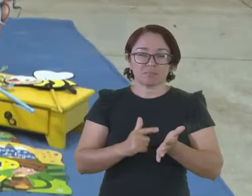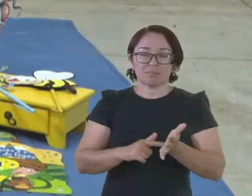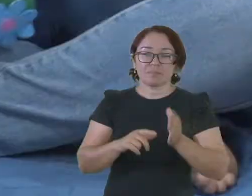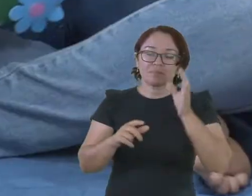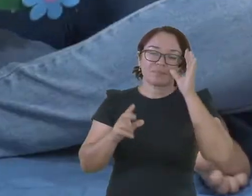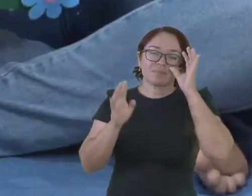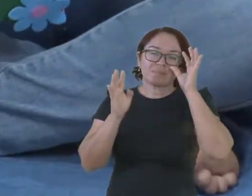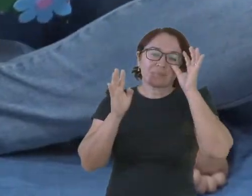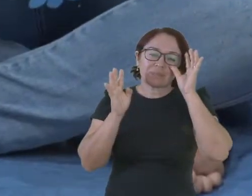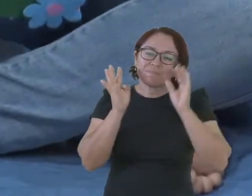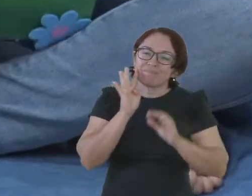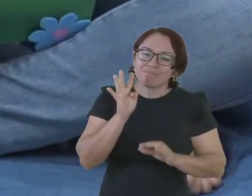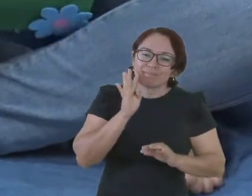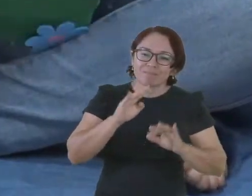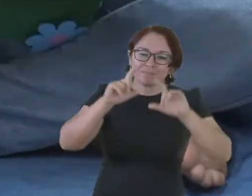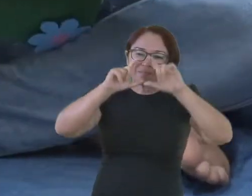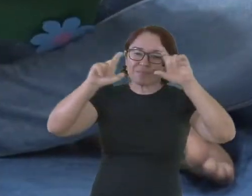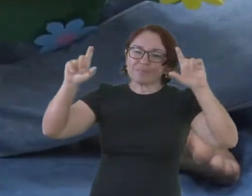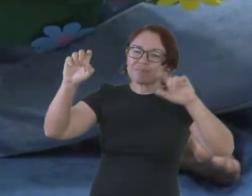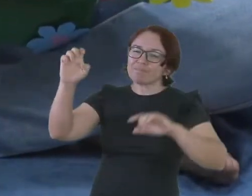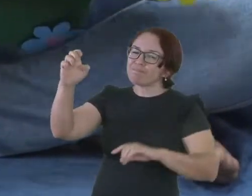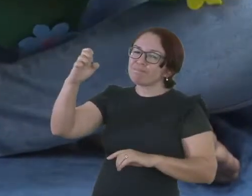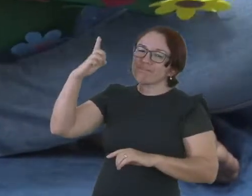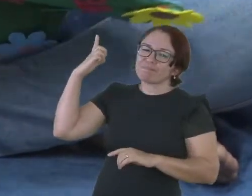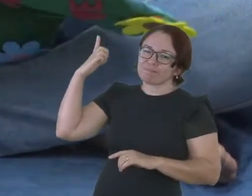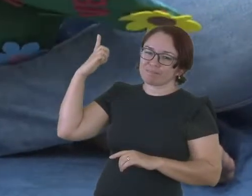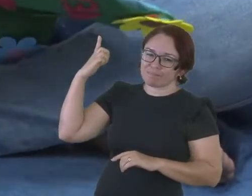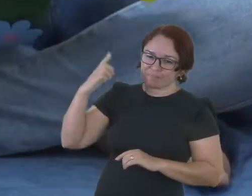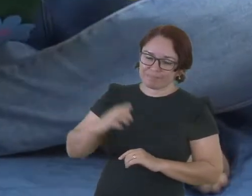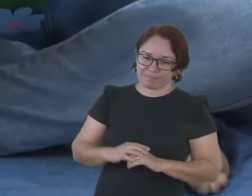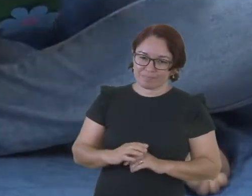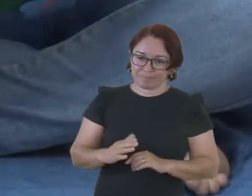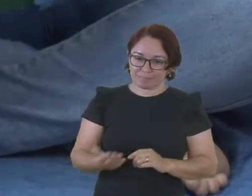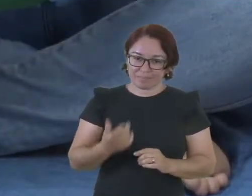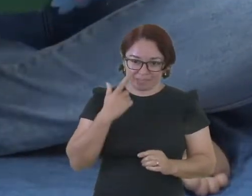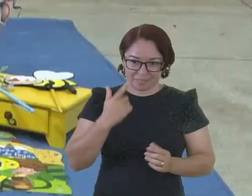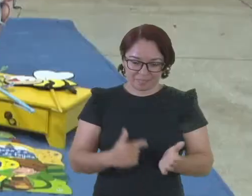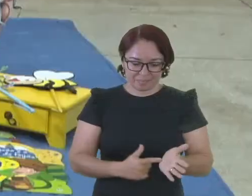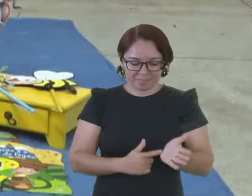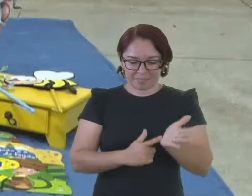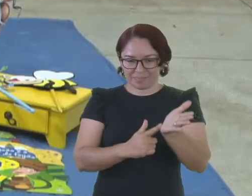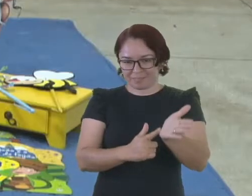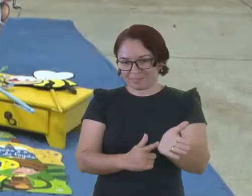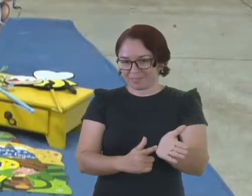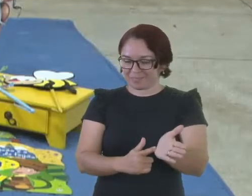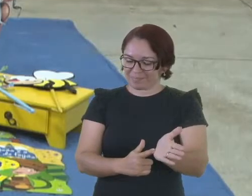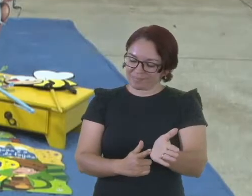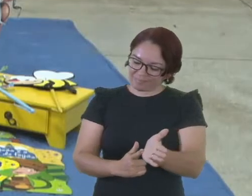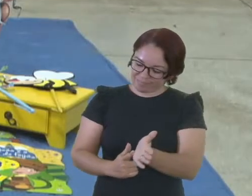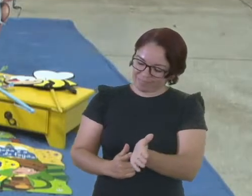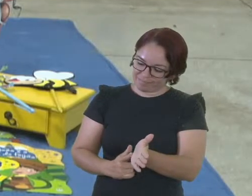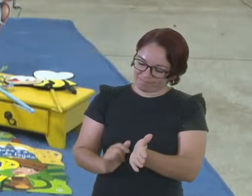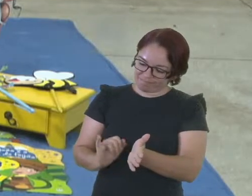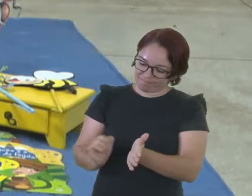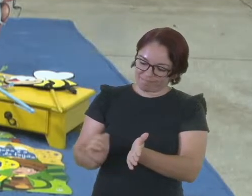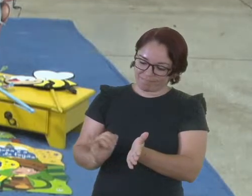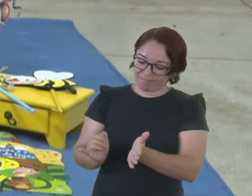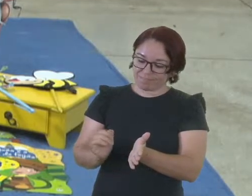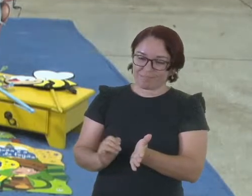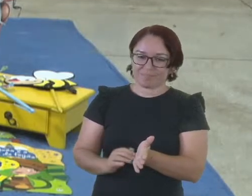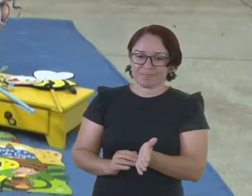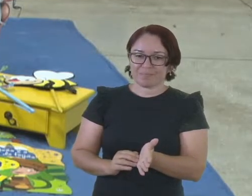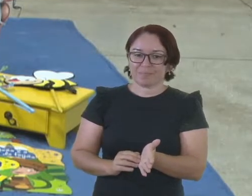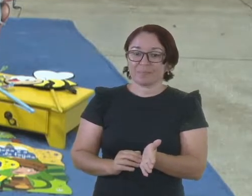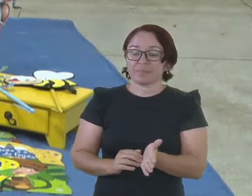Vez. Então, você vai abrir o livro para contar a história para a criança, vai mostrar para ela aqui, ó,